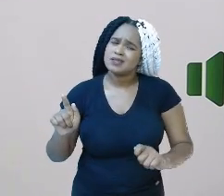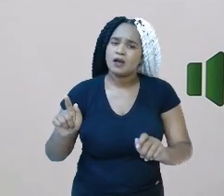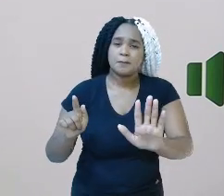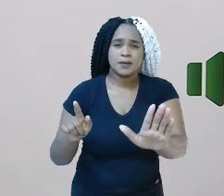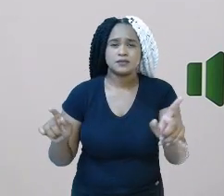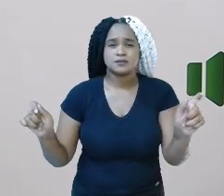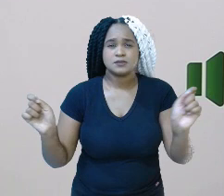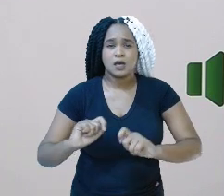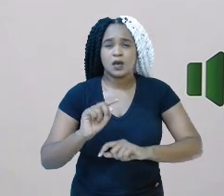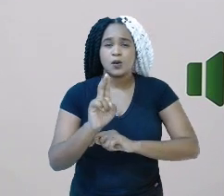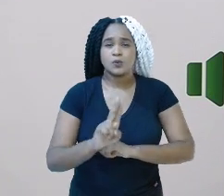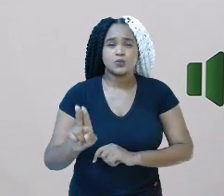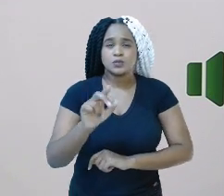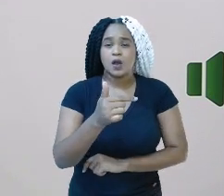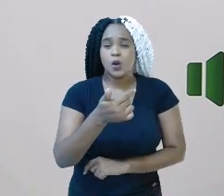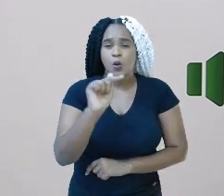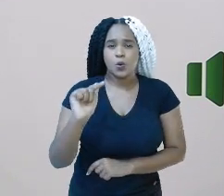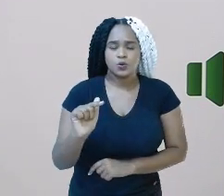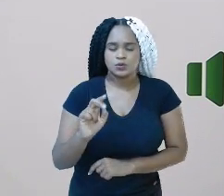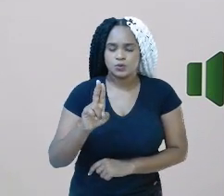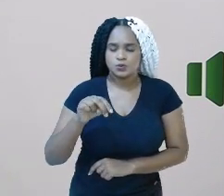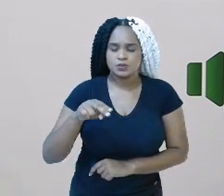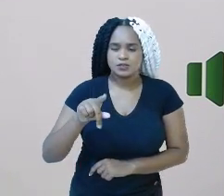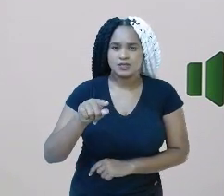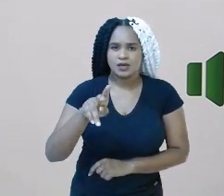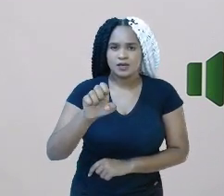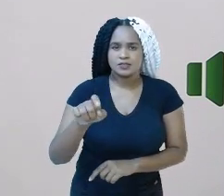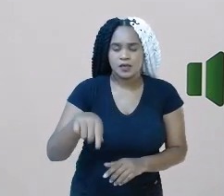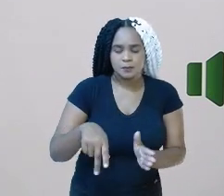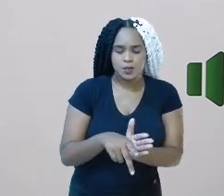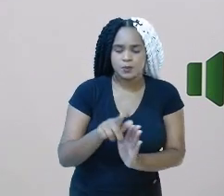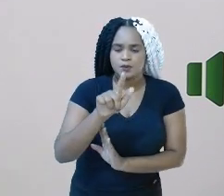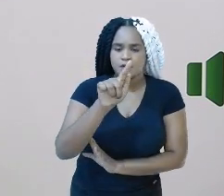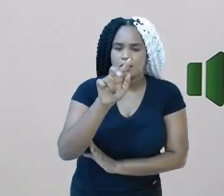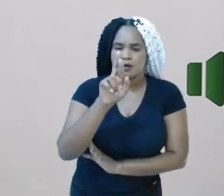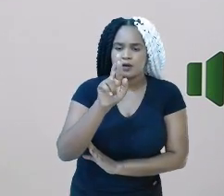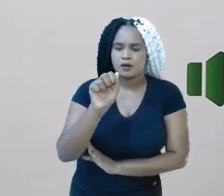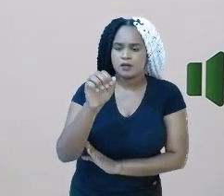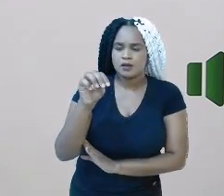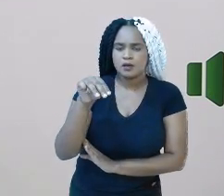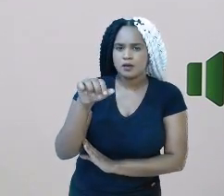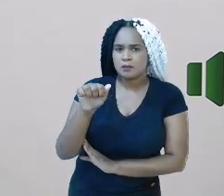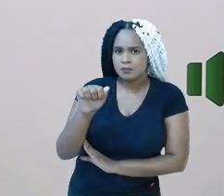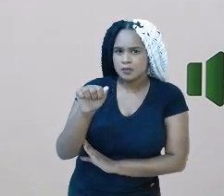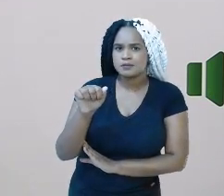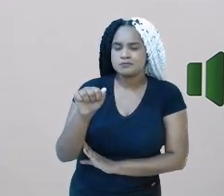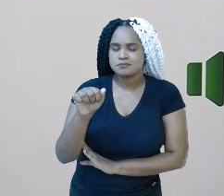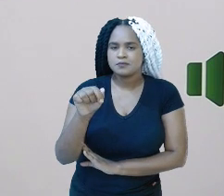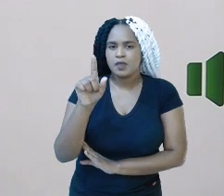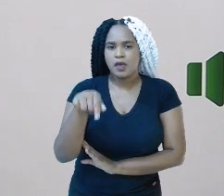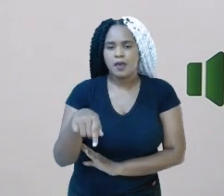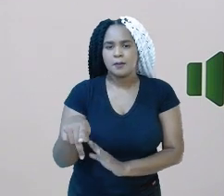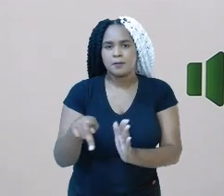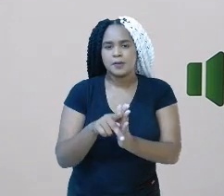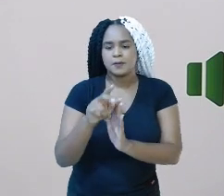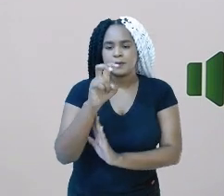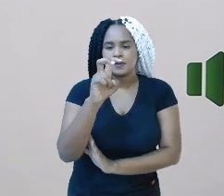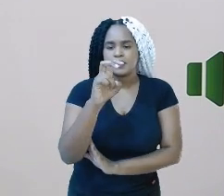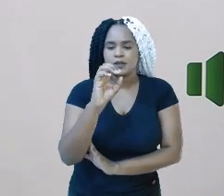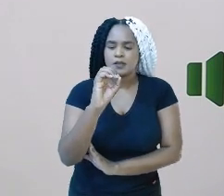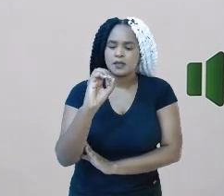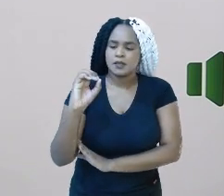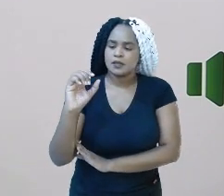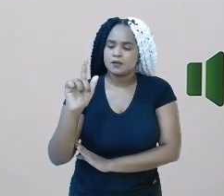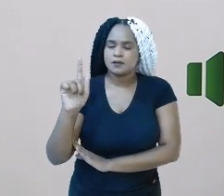eu posso utilizar outra unidade de medida, que são os gramas. Então, no caso, seriam 500